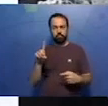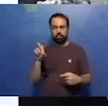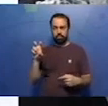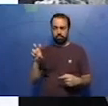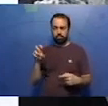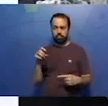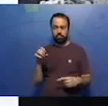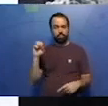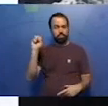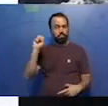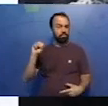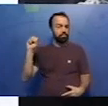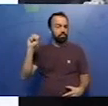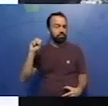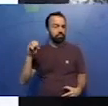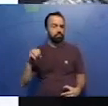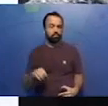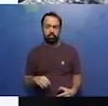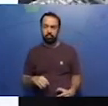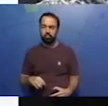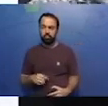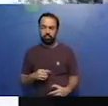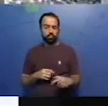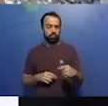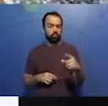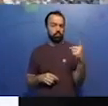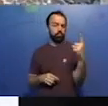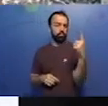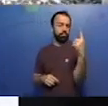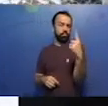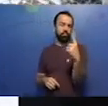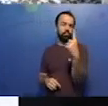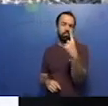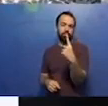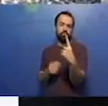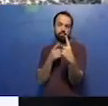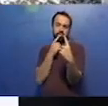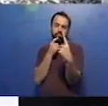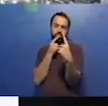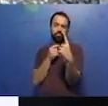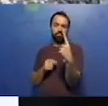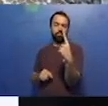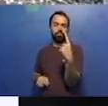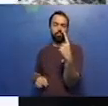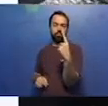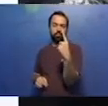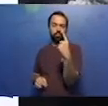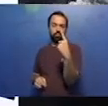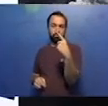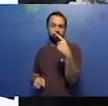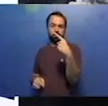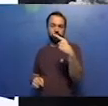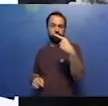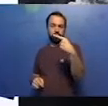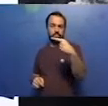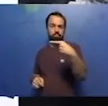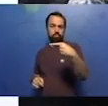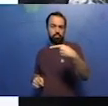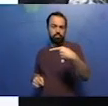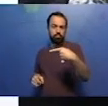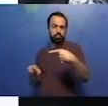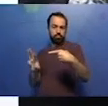É assim, olha, se esse ponteiro vermelho partiu daqui do 12 e ele chegou até aqui no